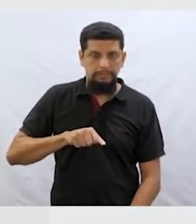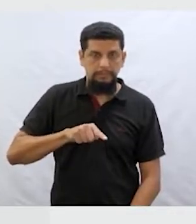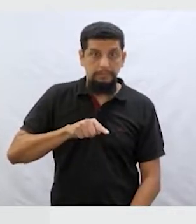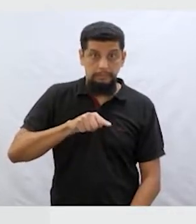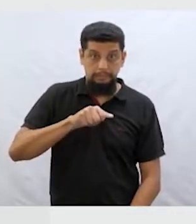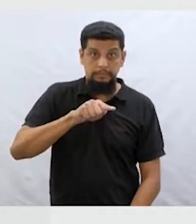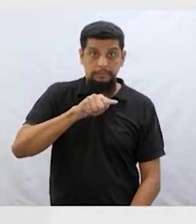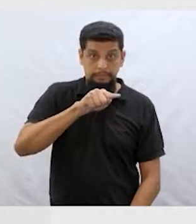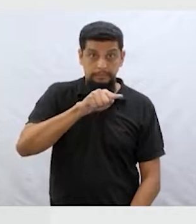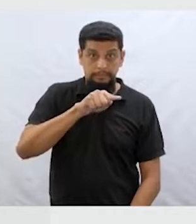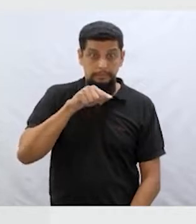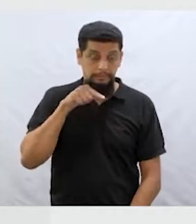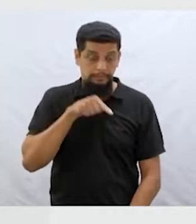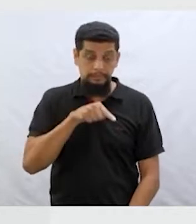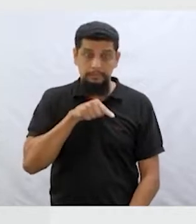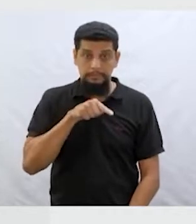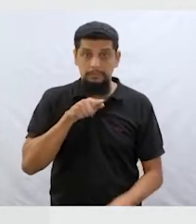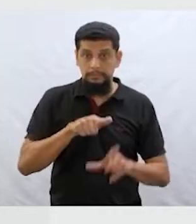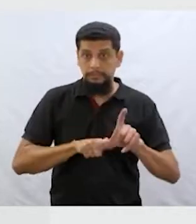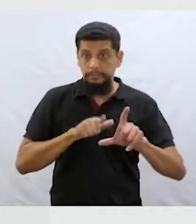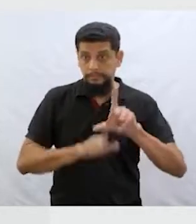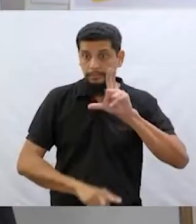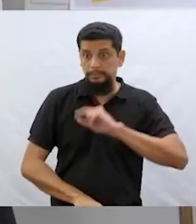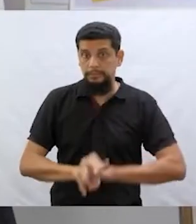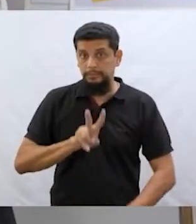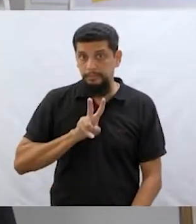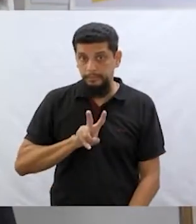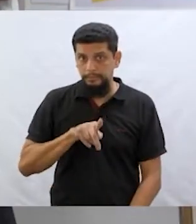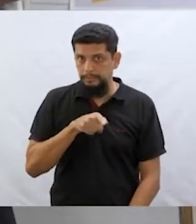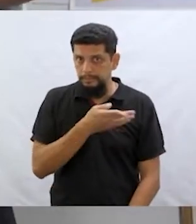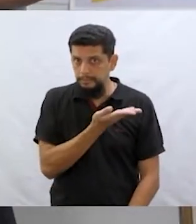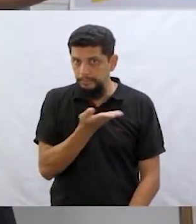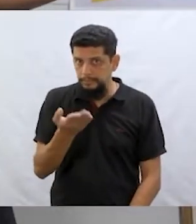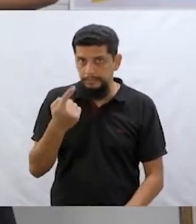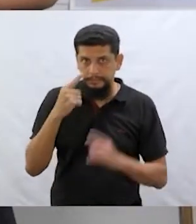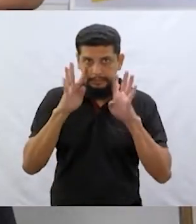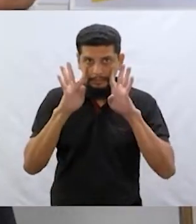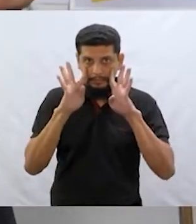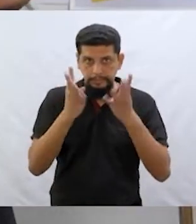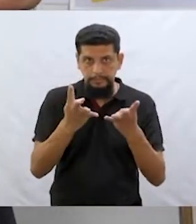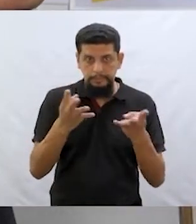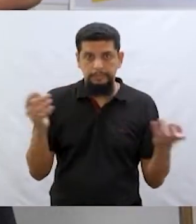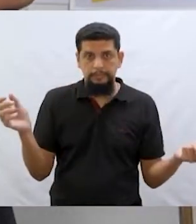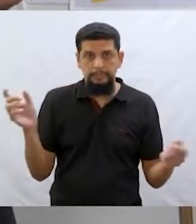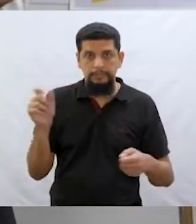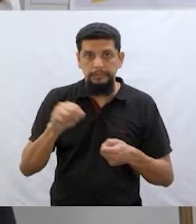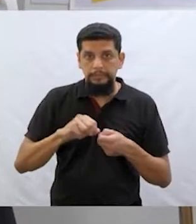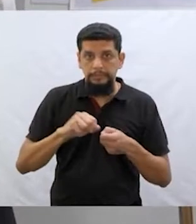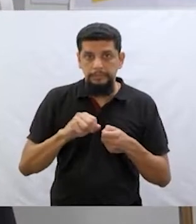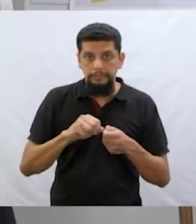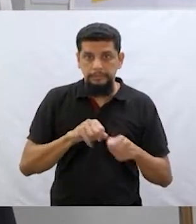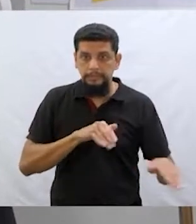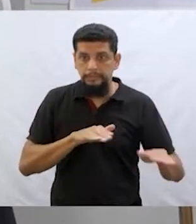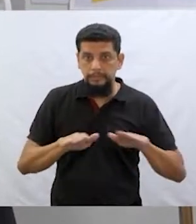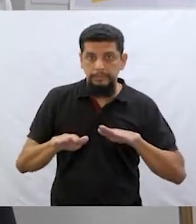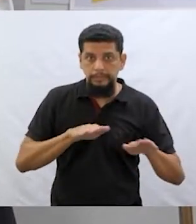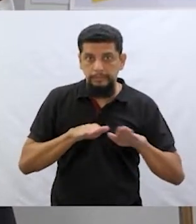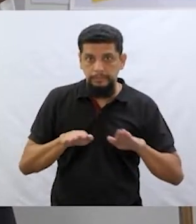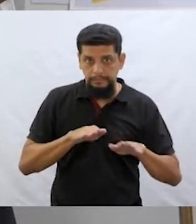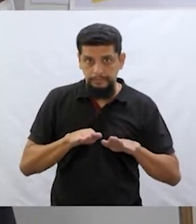o próximo, para cima. Correto, prof? Isso, e eles têm que prestar bem atenção que na hora de fazer o